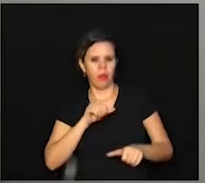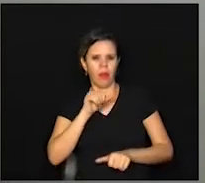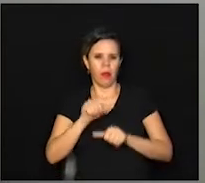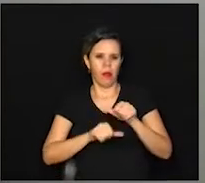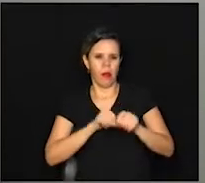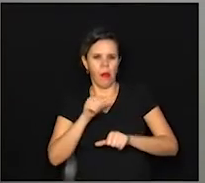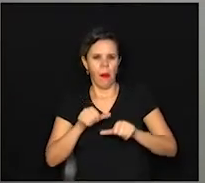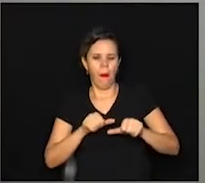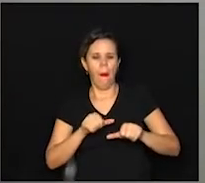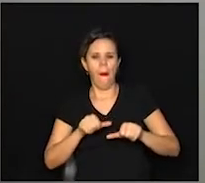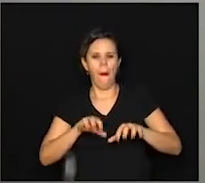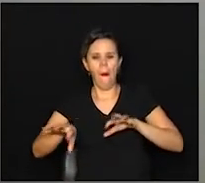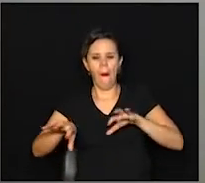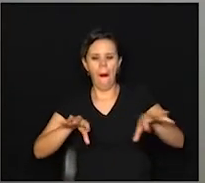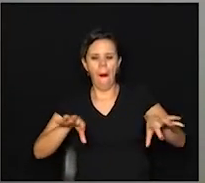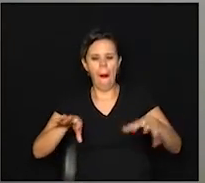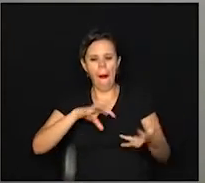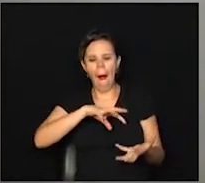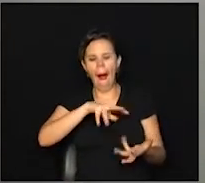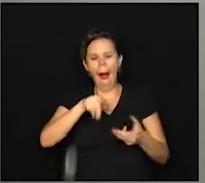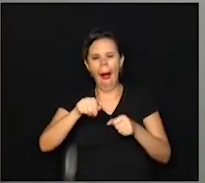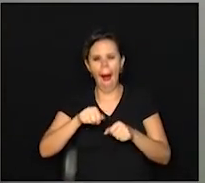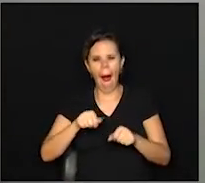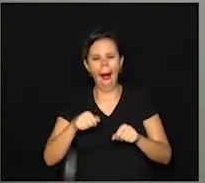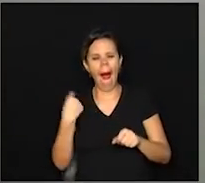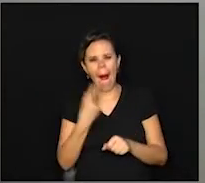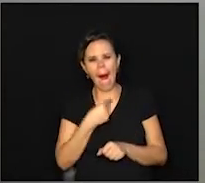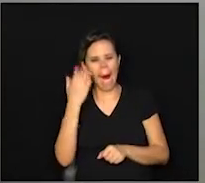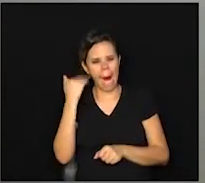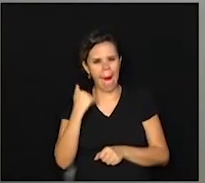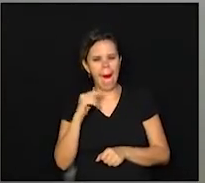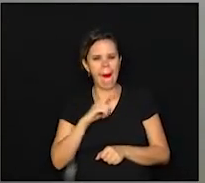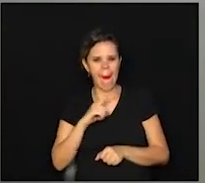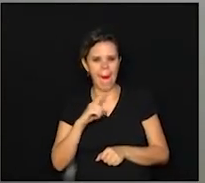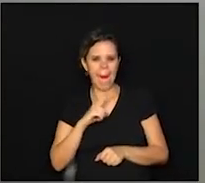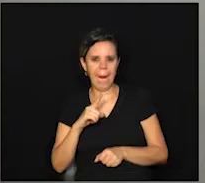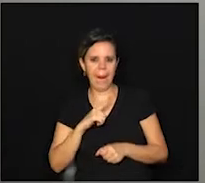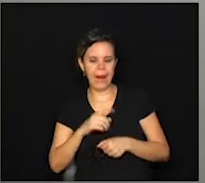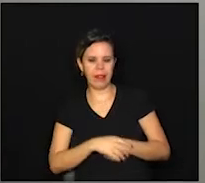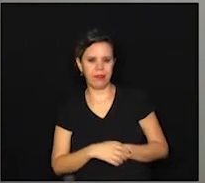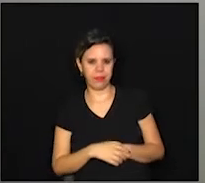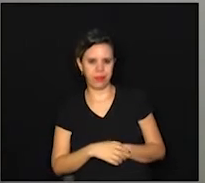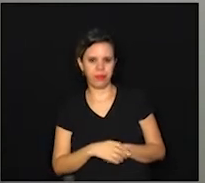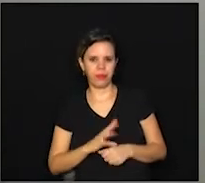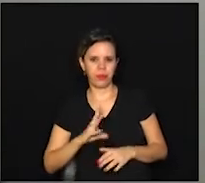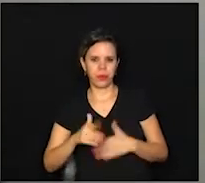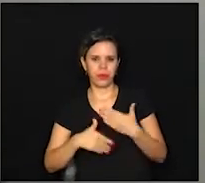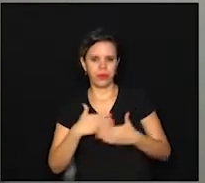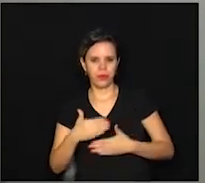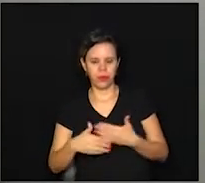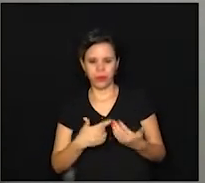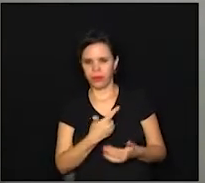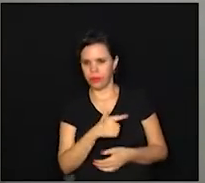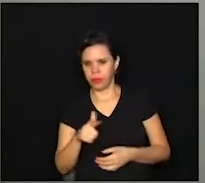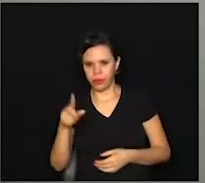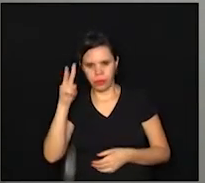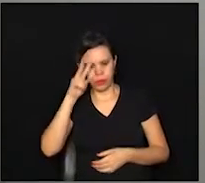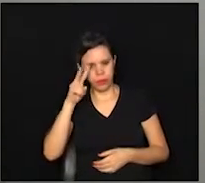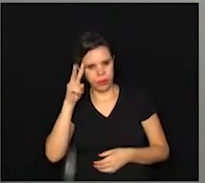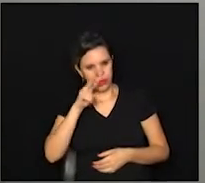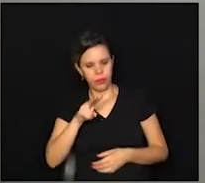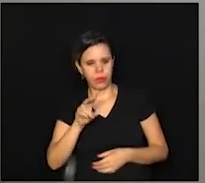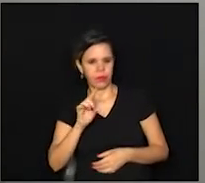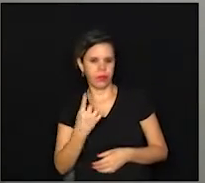descolonização, né, de boa parte do mundo. Enfim, a gente sabe que existiu aí todo um processo que não é uma história